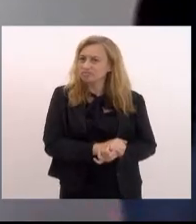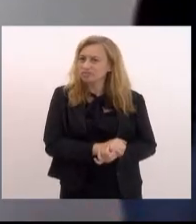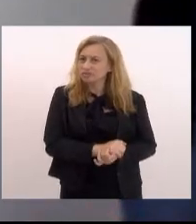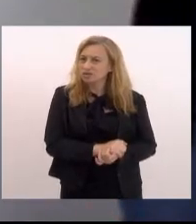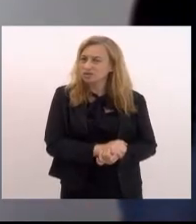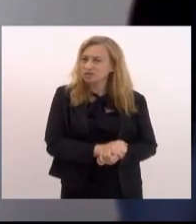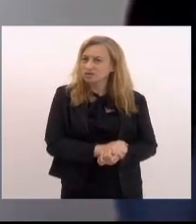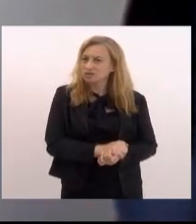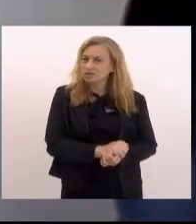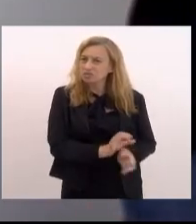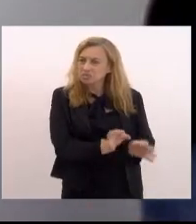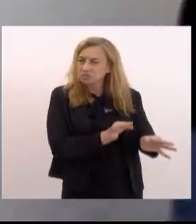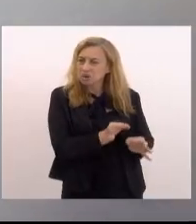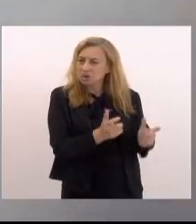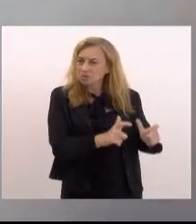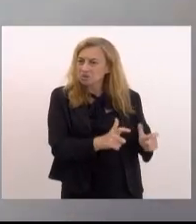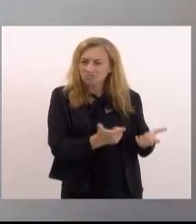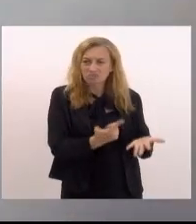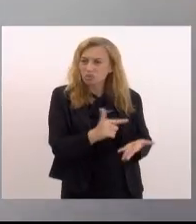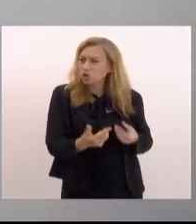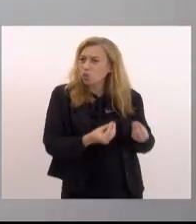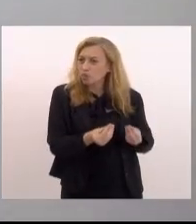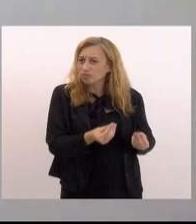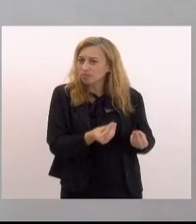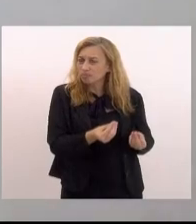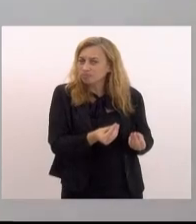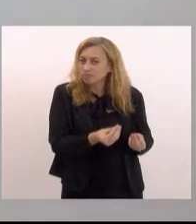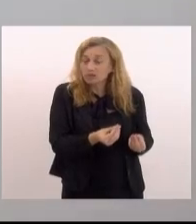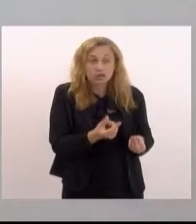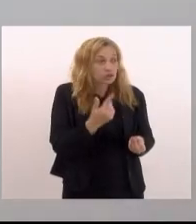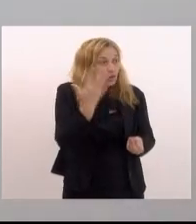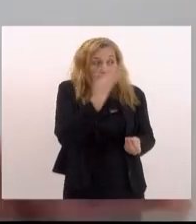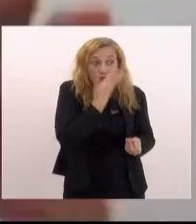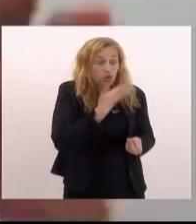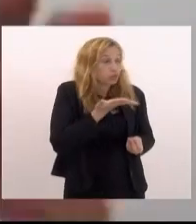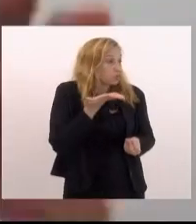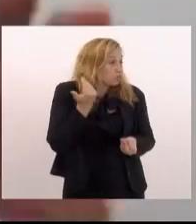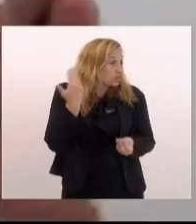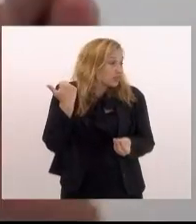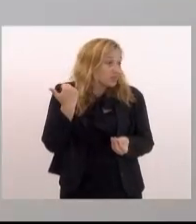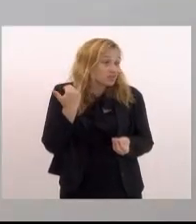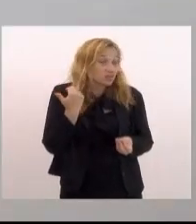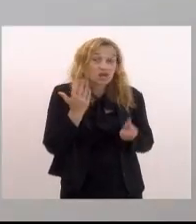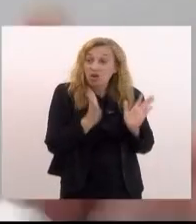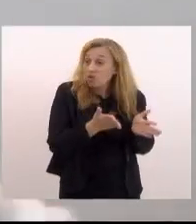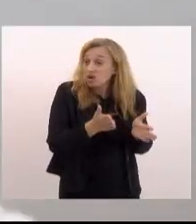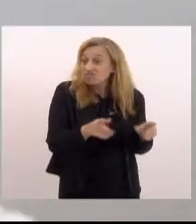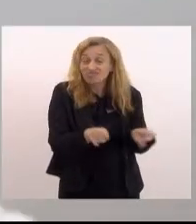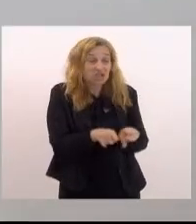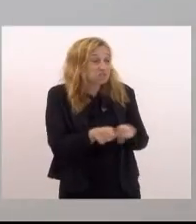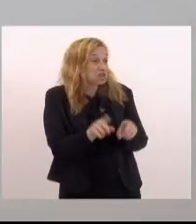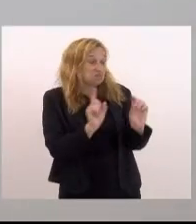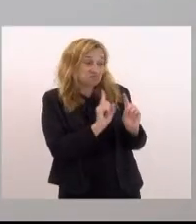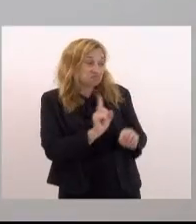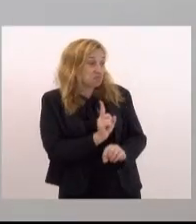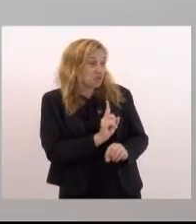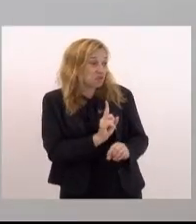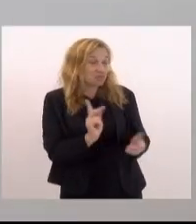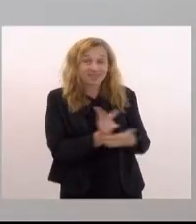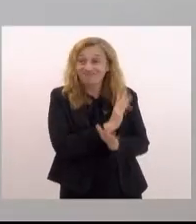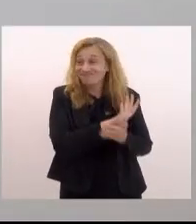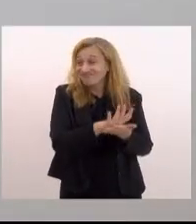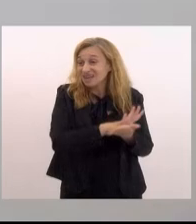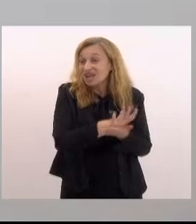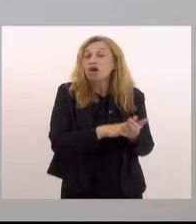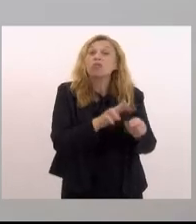forma ordenada. Quer dizer, isto daí não foi visto, não está sendo visto e, portanto, não está acontecendo.